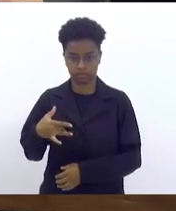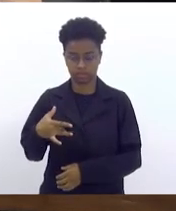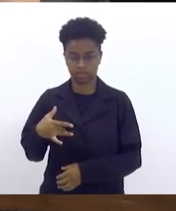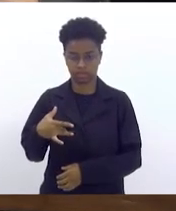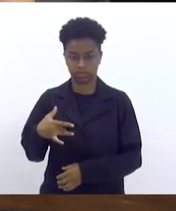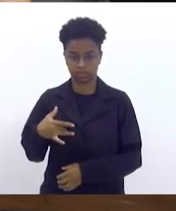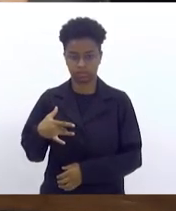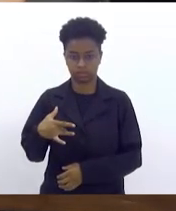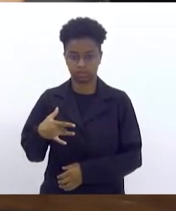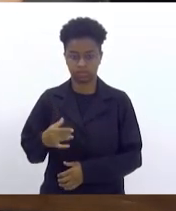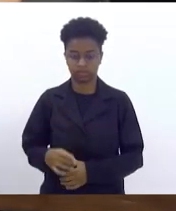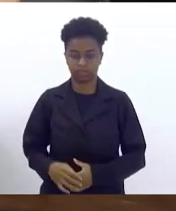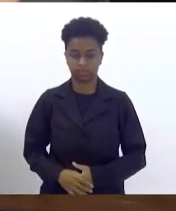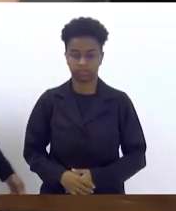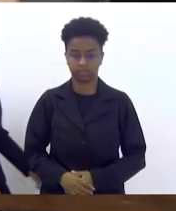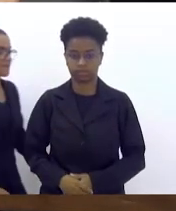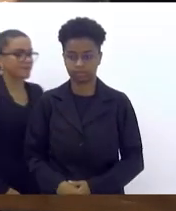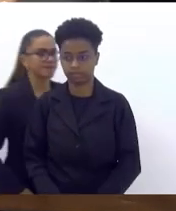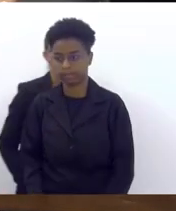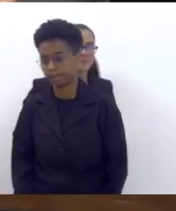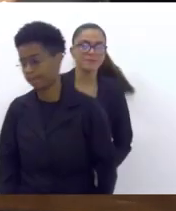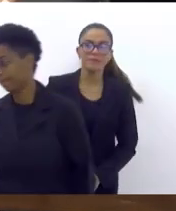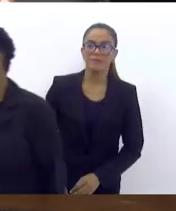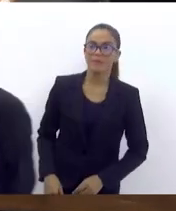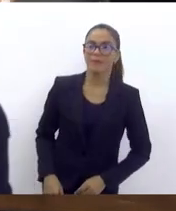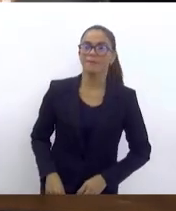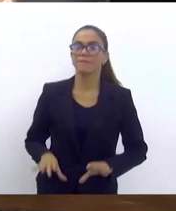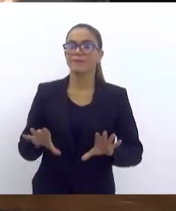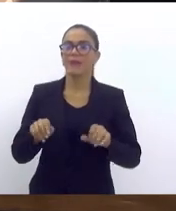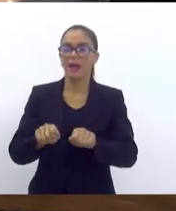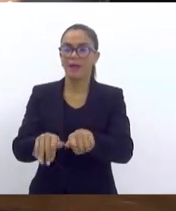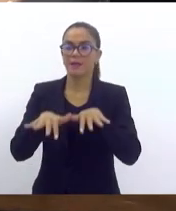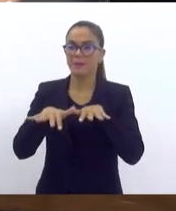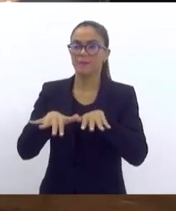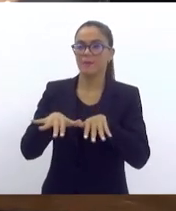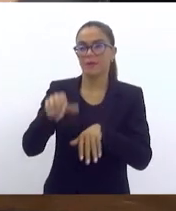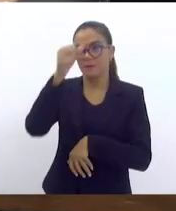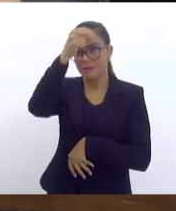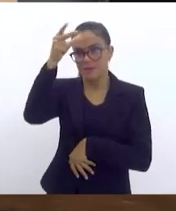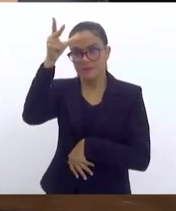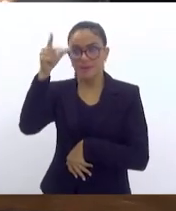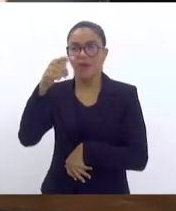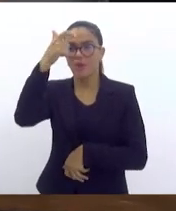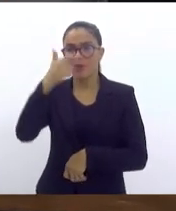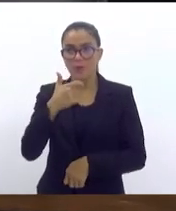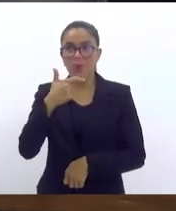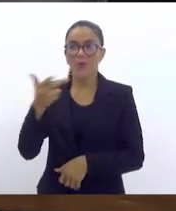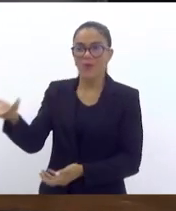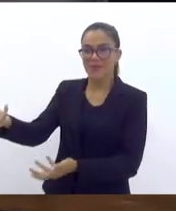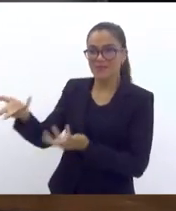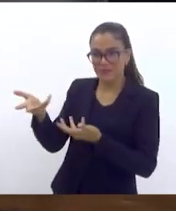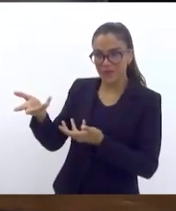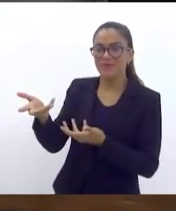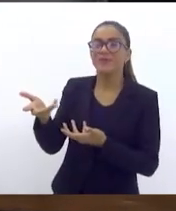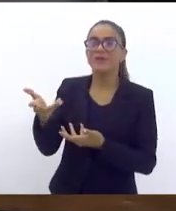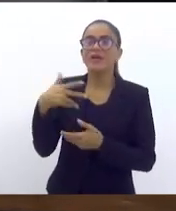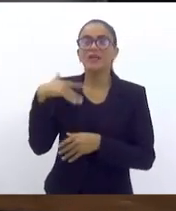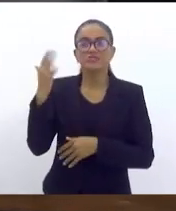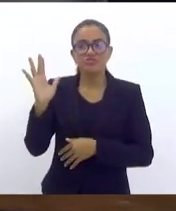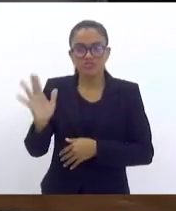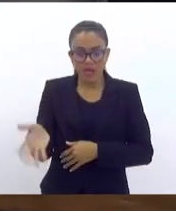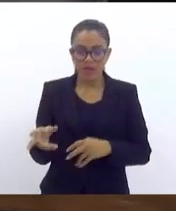da casa da Câmara Municipal Nós já estávamos quando eu recebi o convite nós já